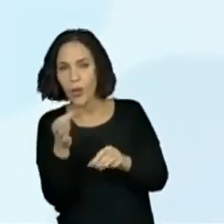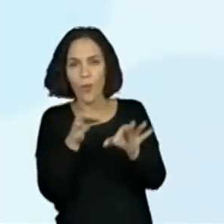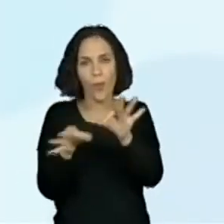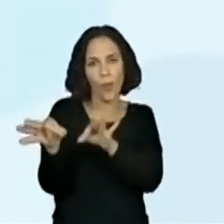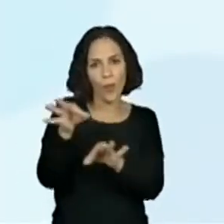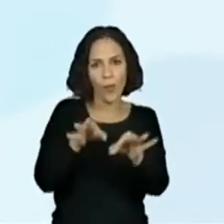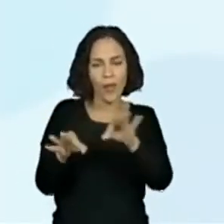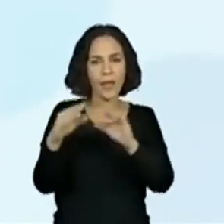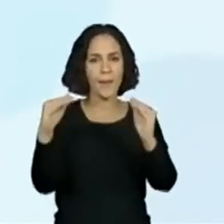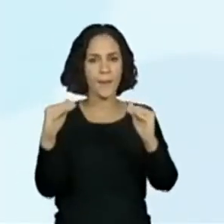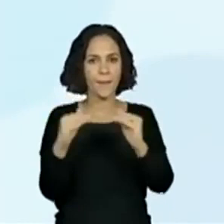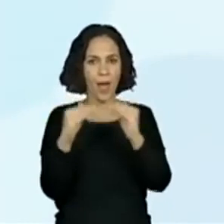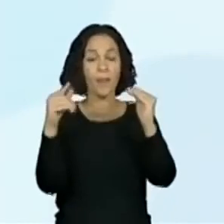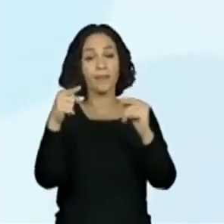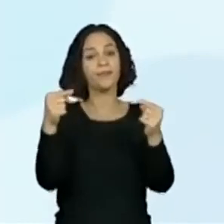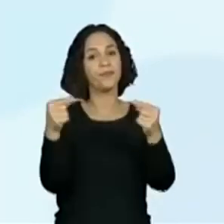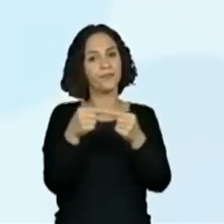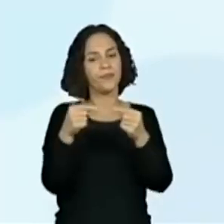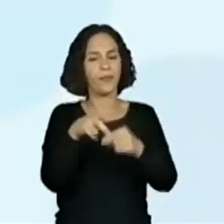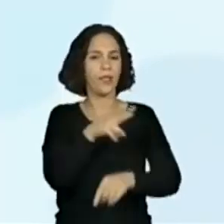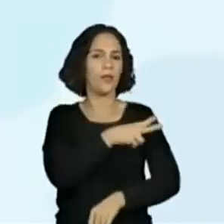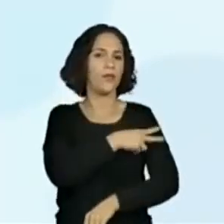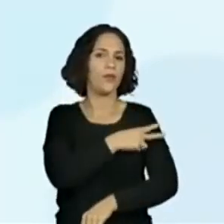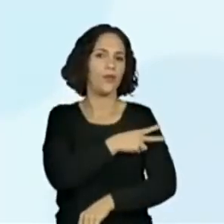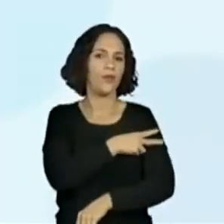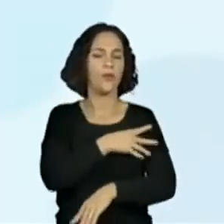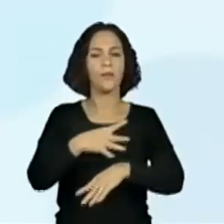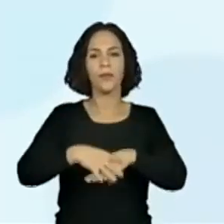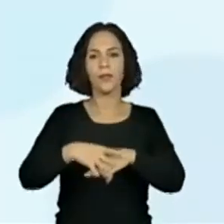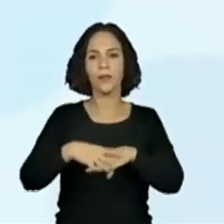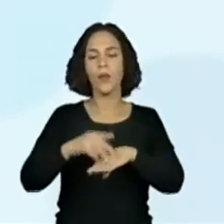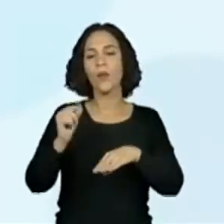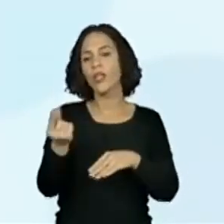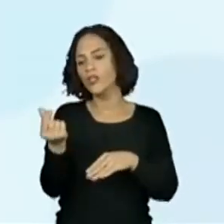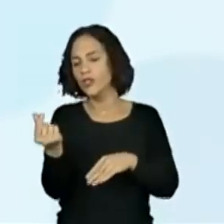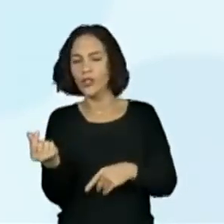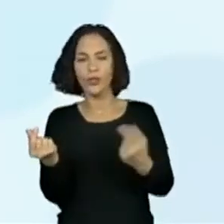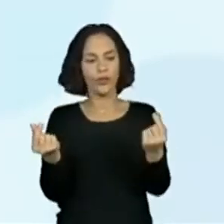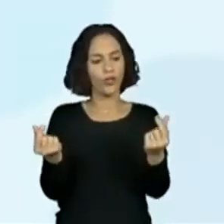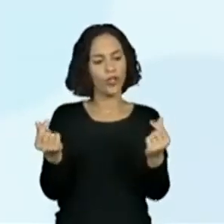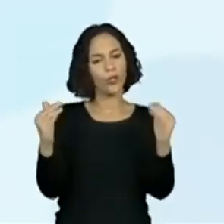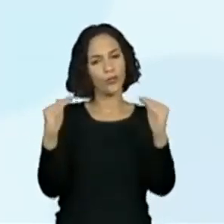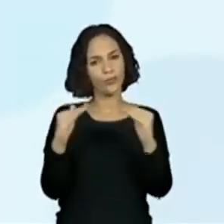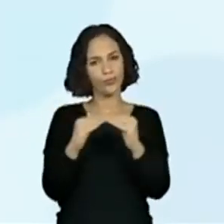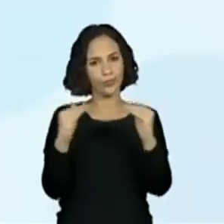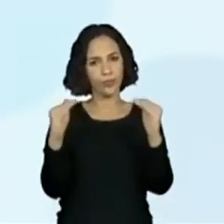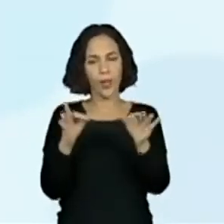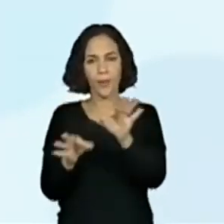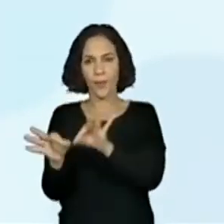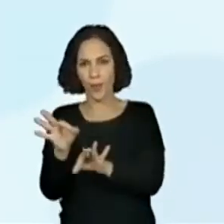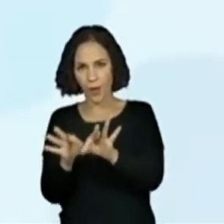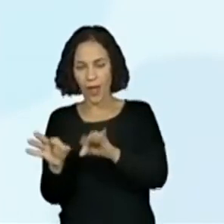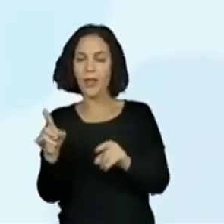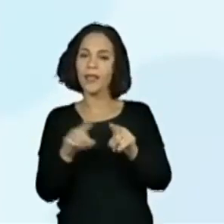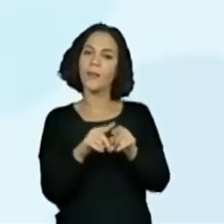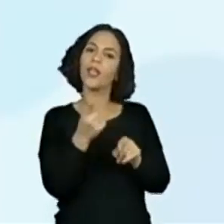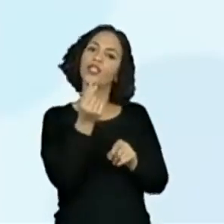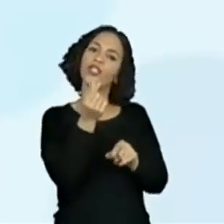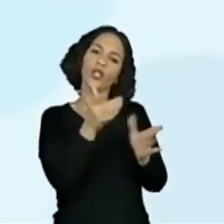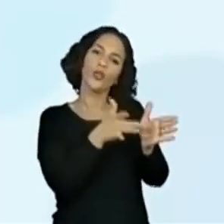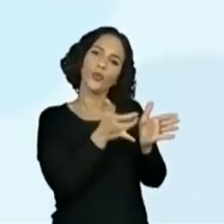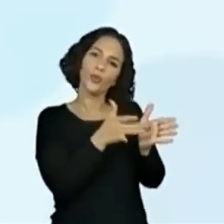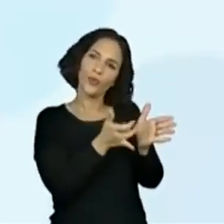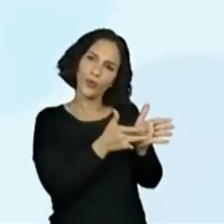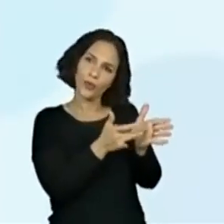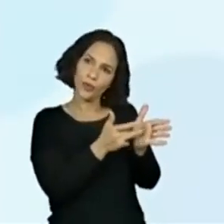habilidade é do segundo ano de matemática, que é estabelecer a equivalência de valores entre moedas e cédulas do sistema monetário